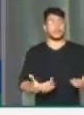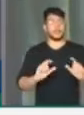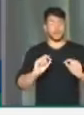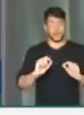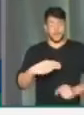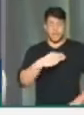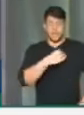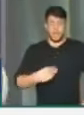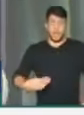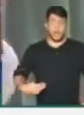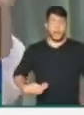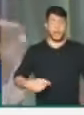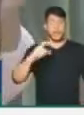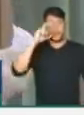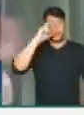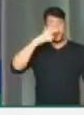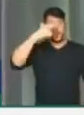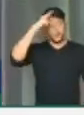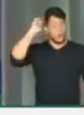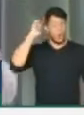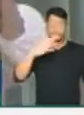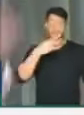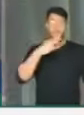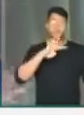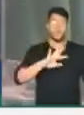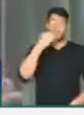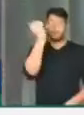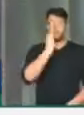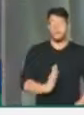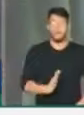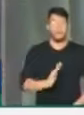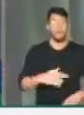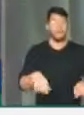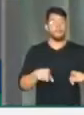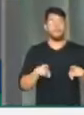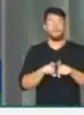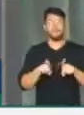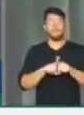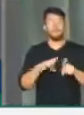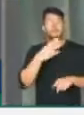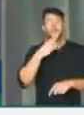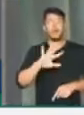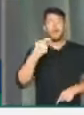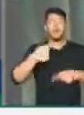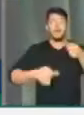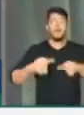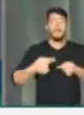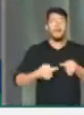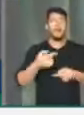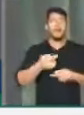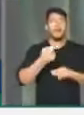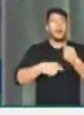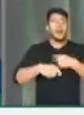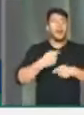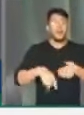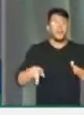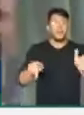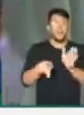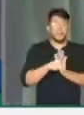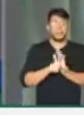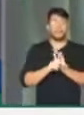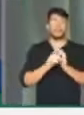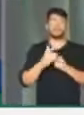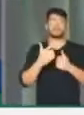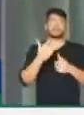Guedes não consegue conhecer o Brasil, muito menos uma política econômica que saiba responder à dimensão